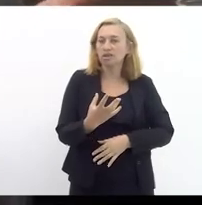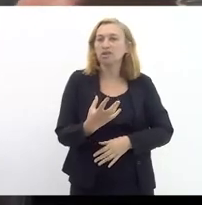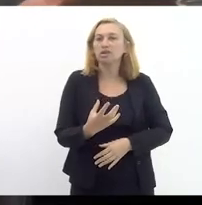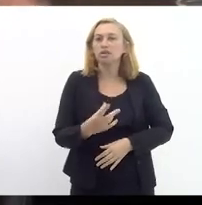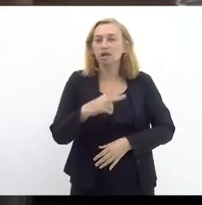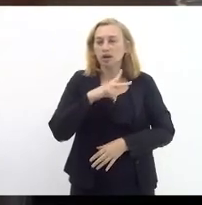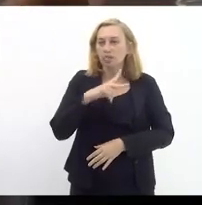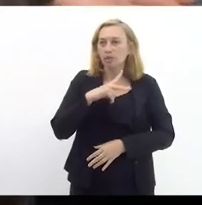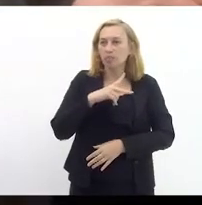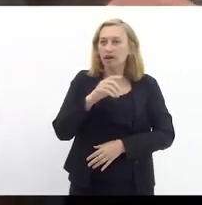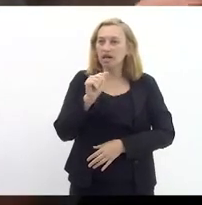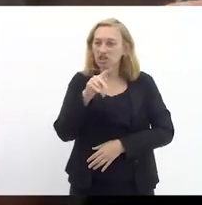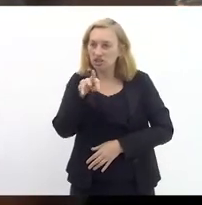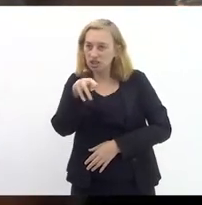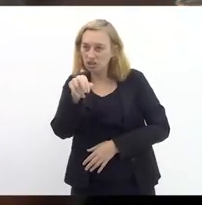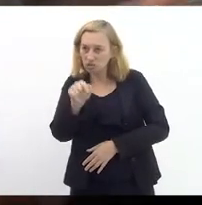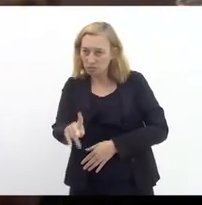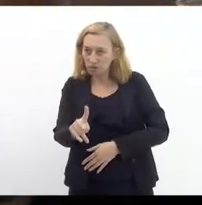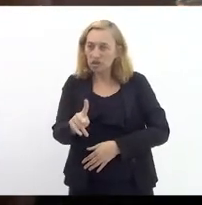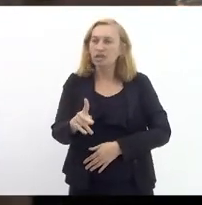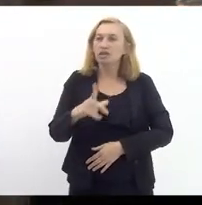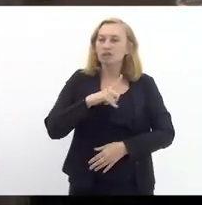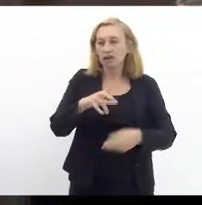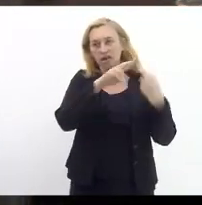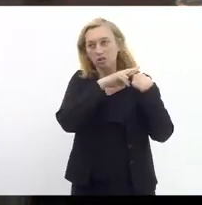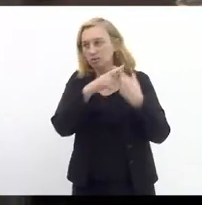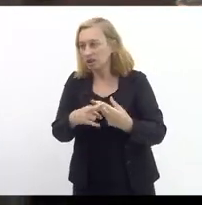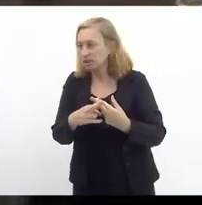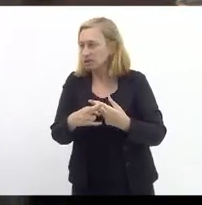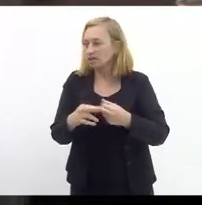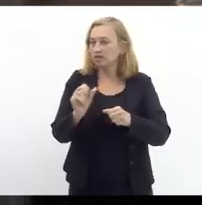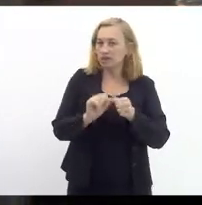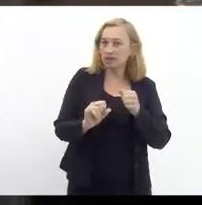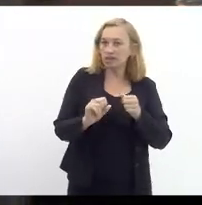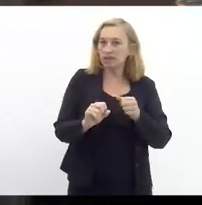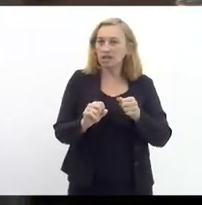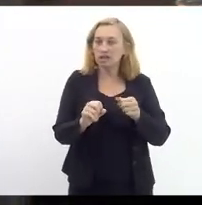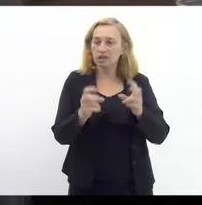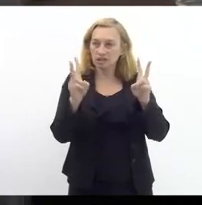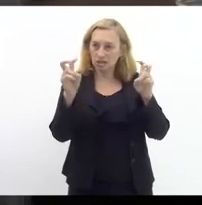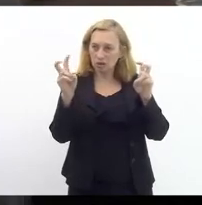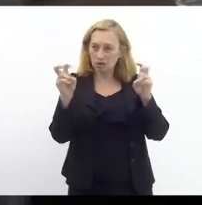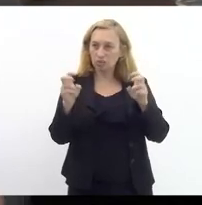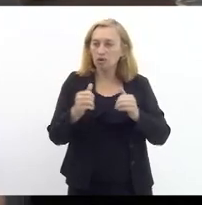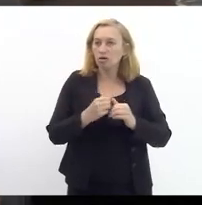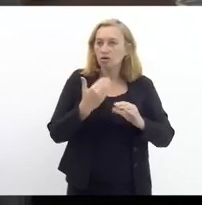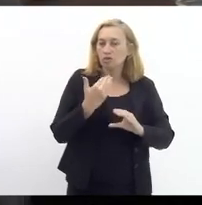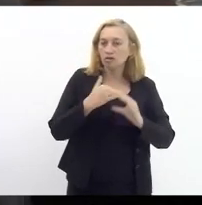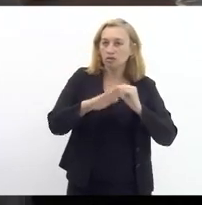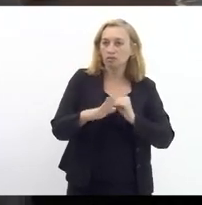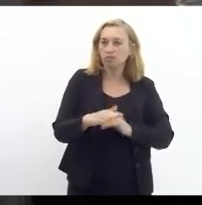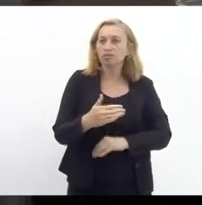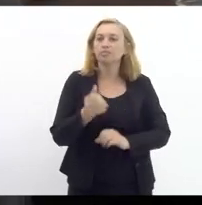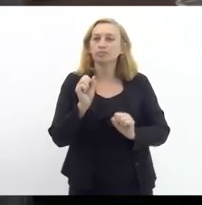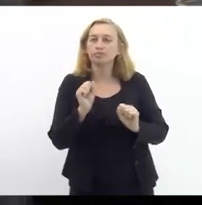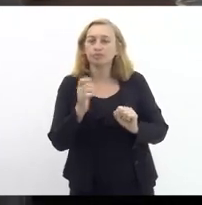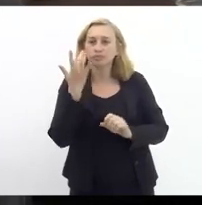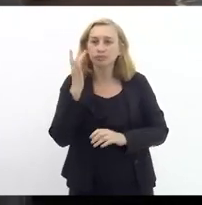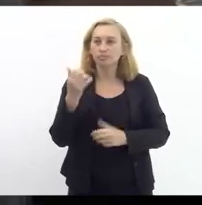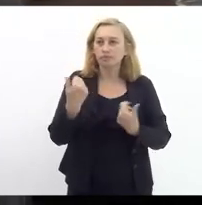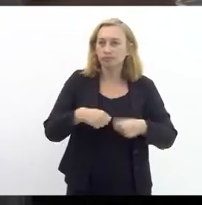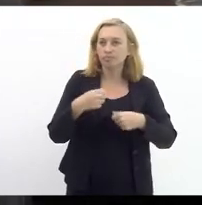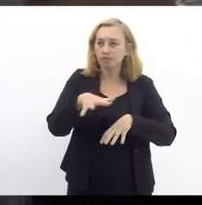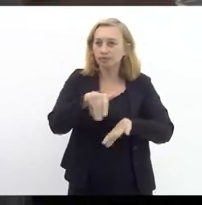própria Getransp, que tem a responsabilidade de fazer essas questões. Como encaminhamento, eu acho que a gente precisa chamar o